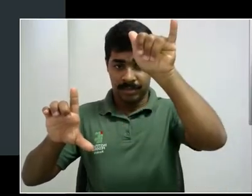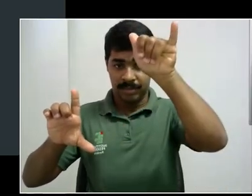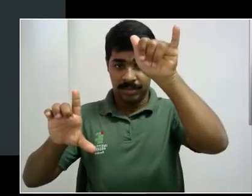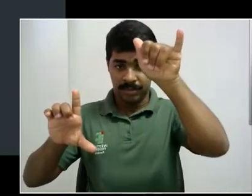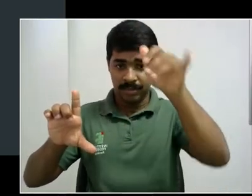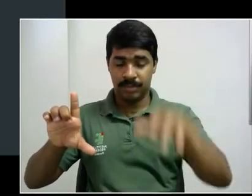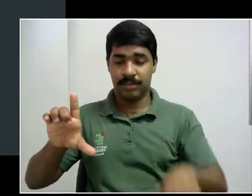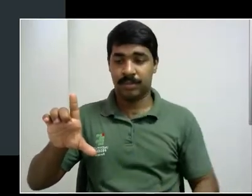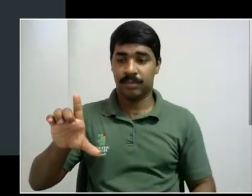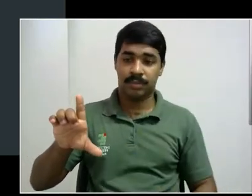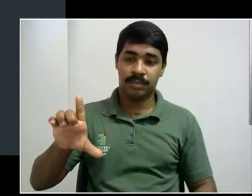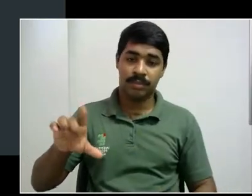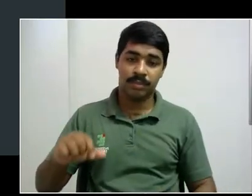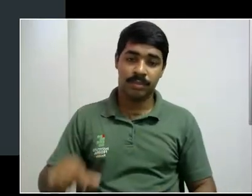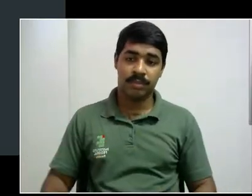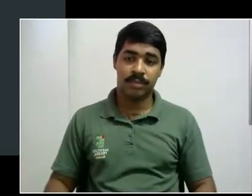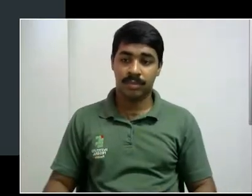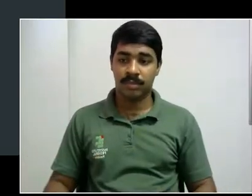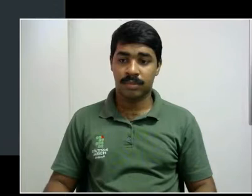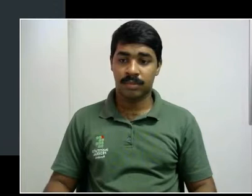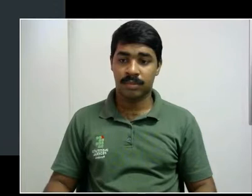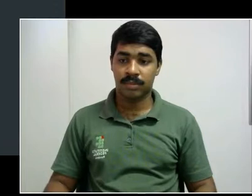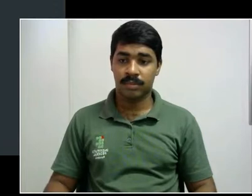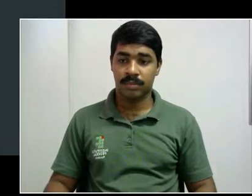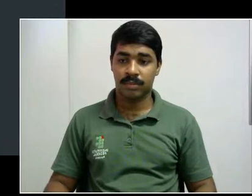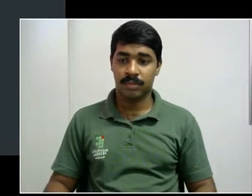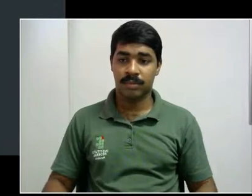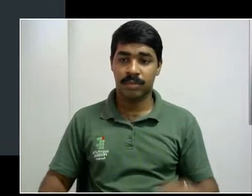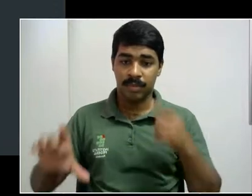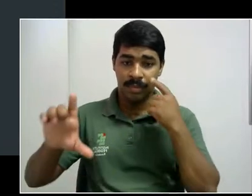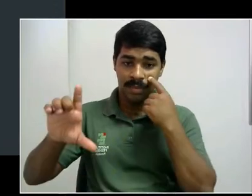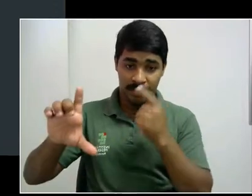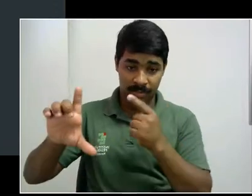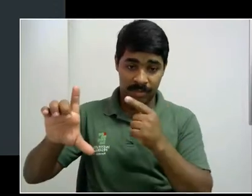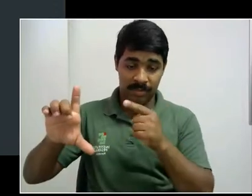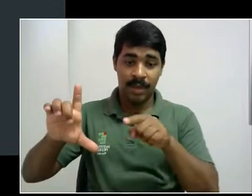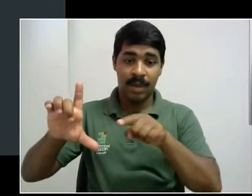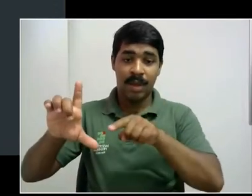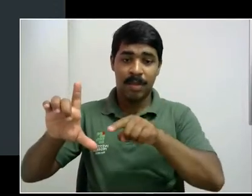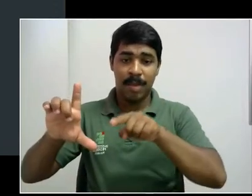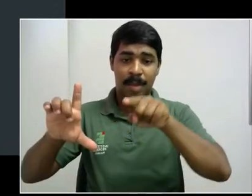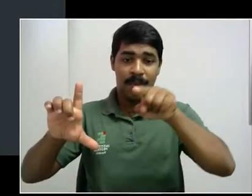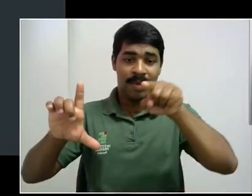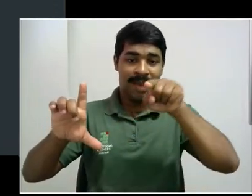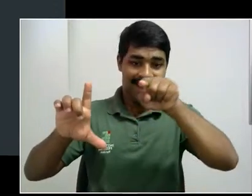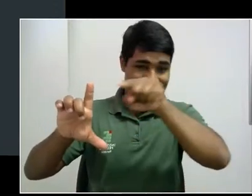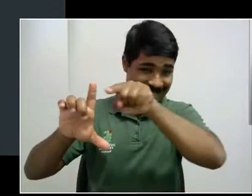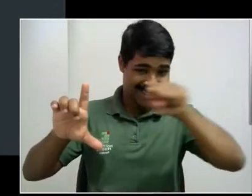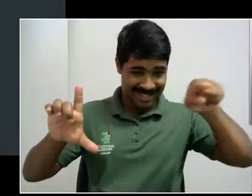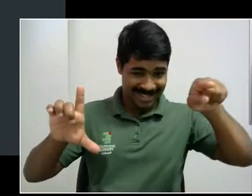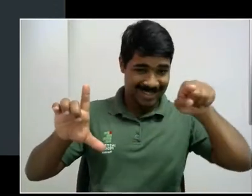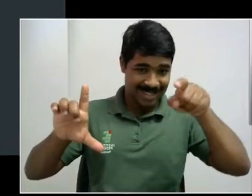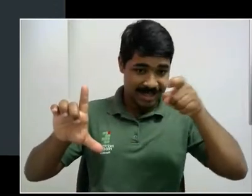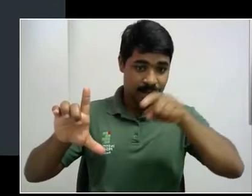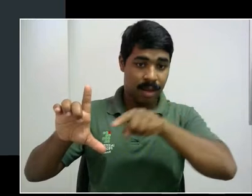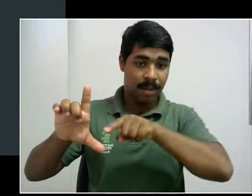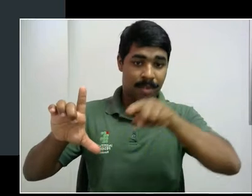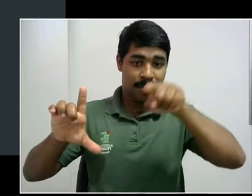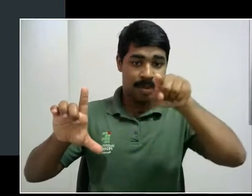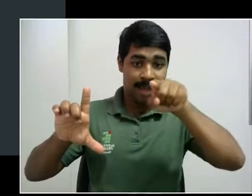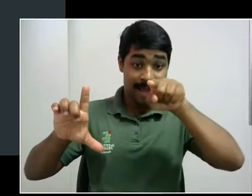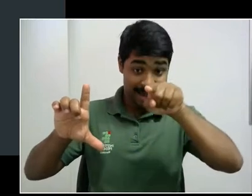vertical. Tá? Então, ó, percebe que ela cortou o eixo x nesse ponto aqui. Ó. Então, esse aqui ó, seria